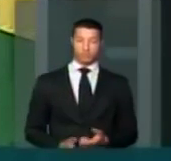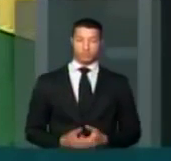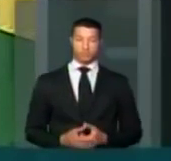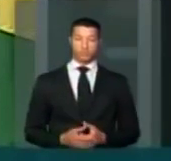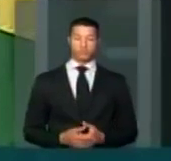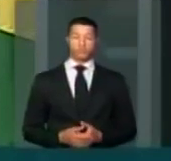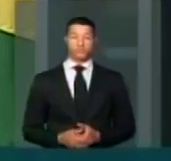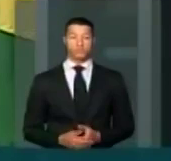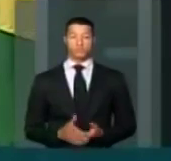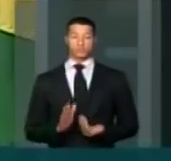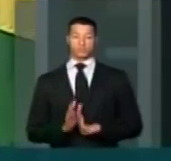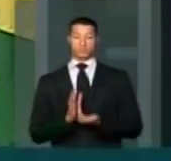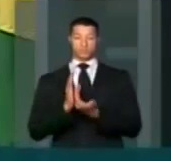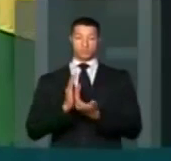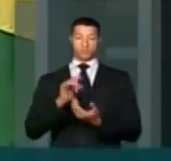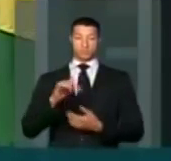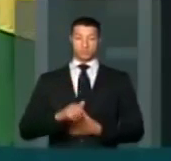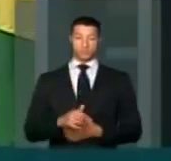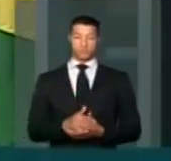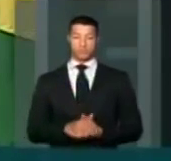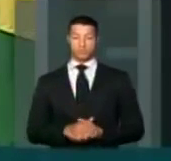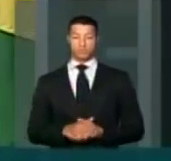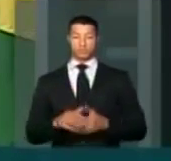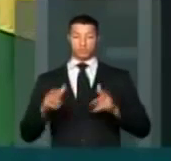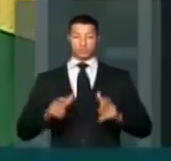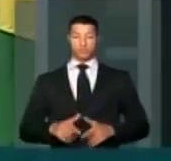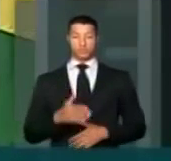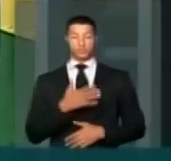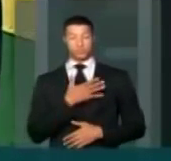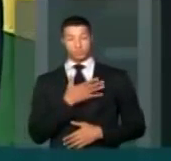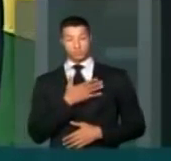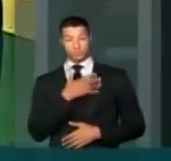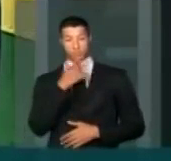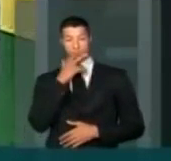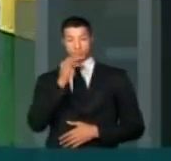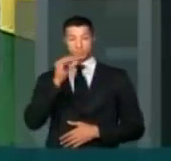a esta casa, onde o meu pai, Nelson Traz,